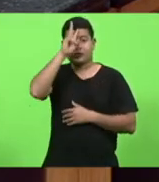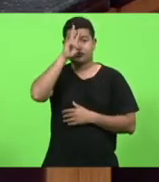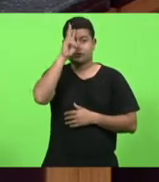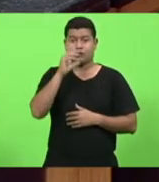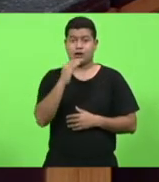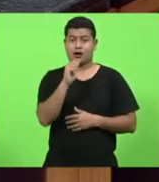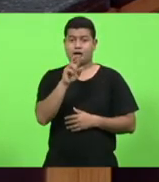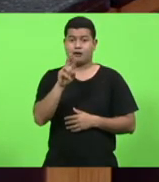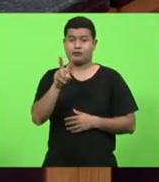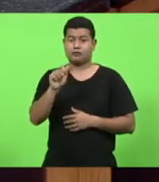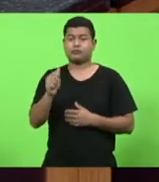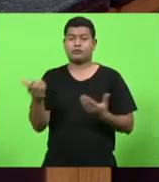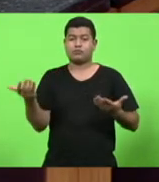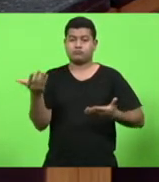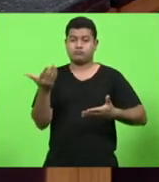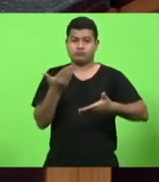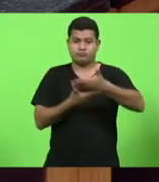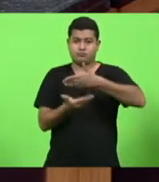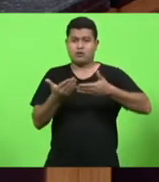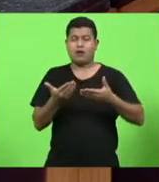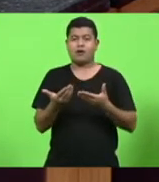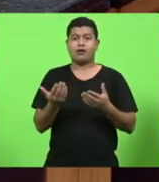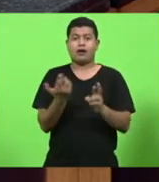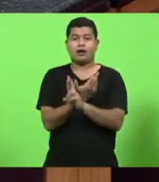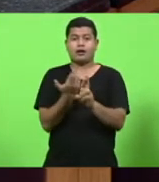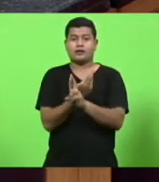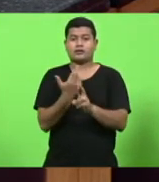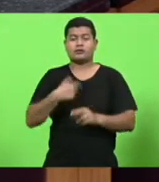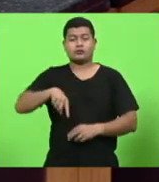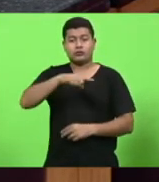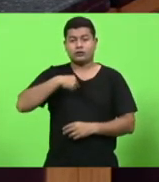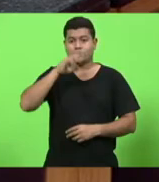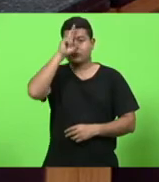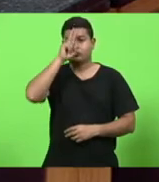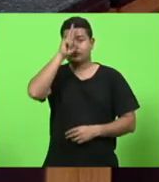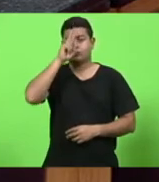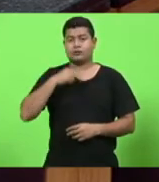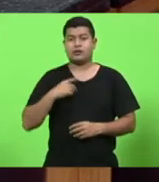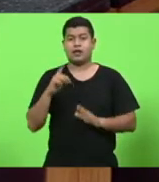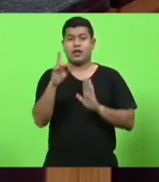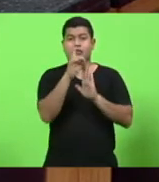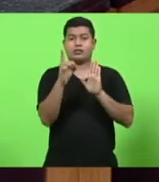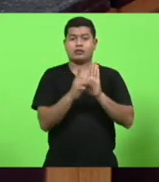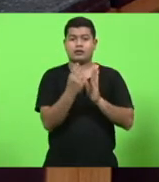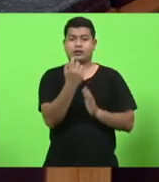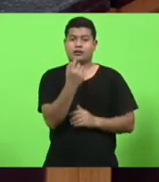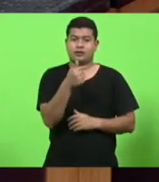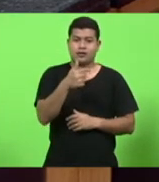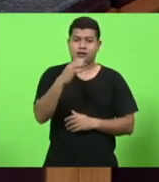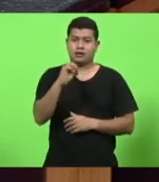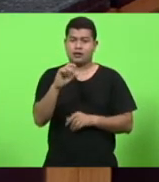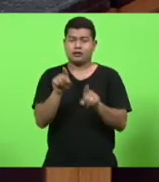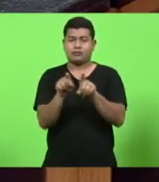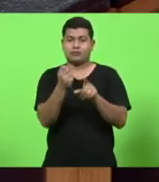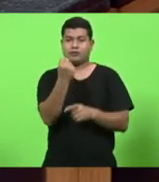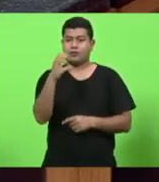confunde com a nossa história. Na década de 70 e 80, vivemos os anos do ouro